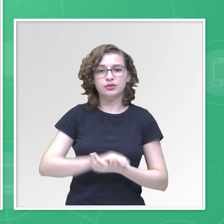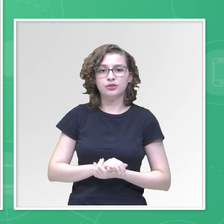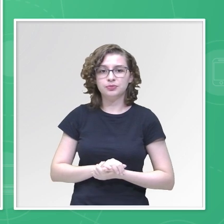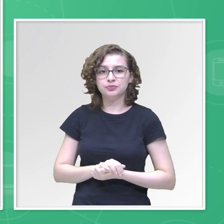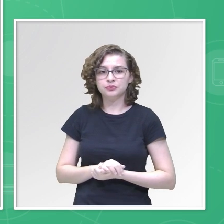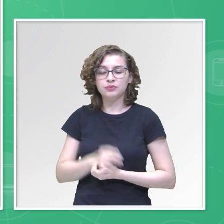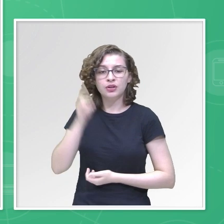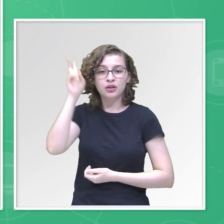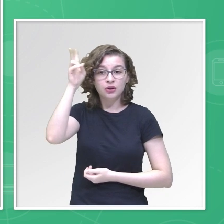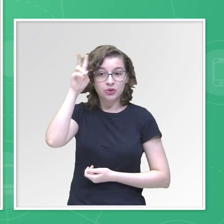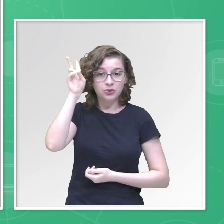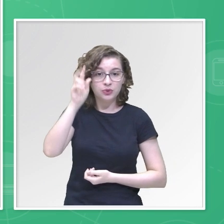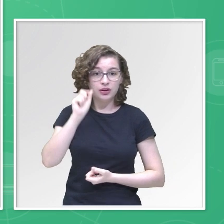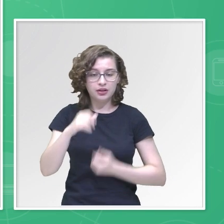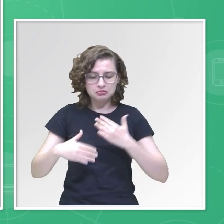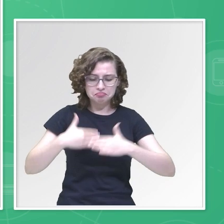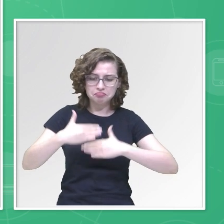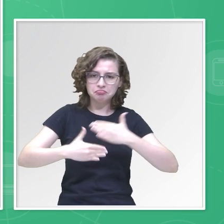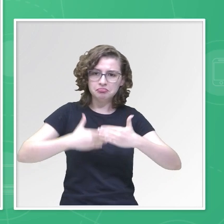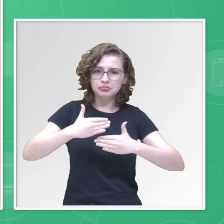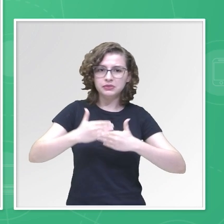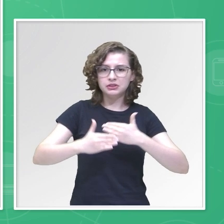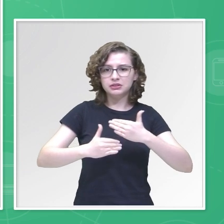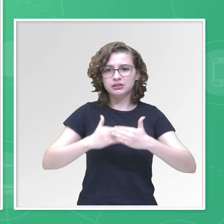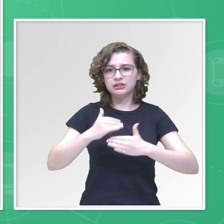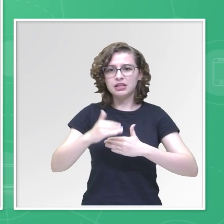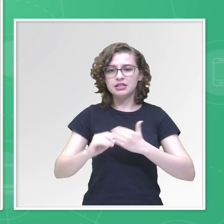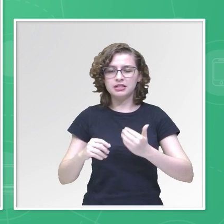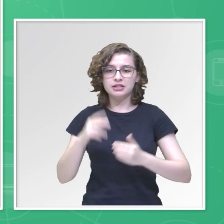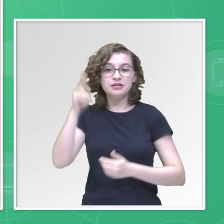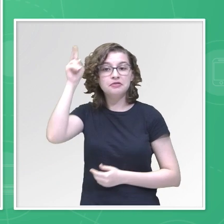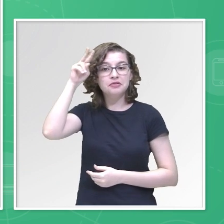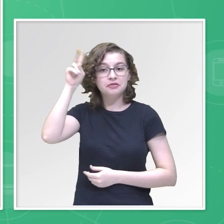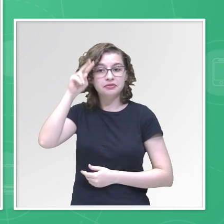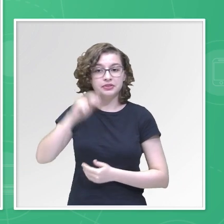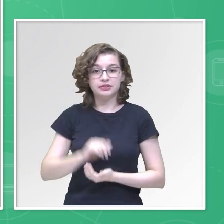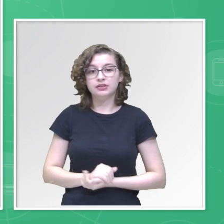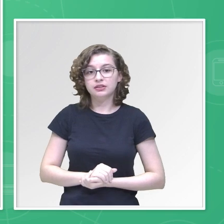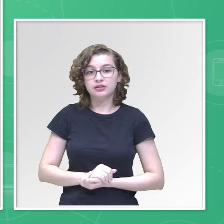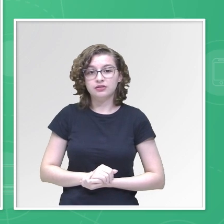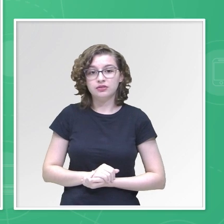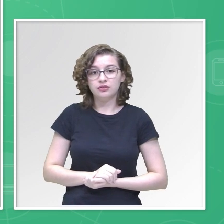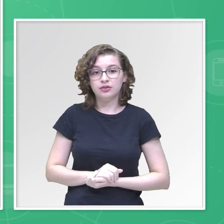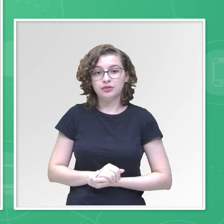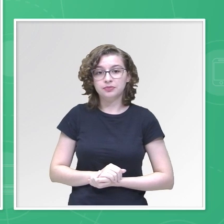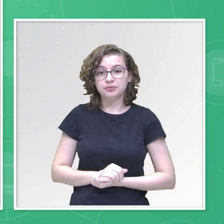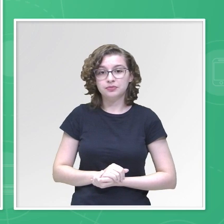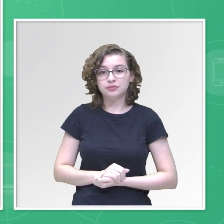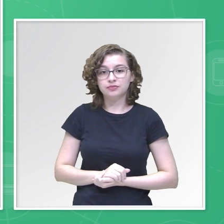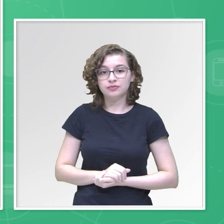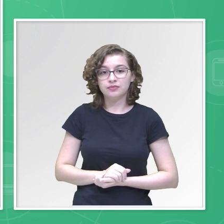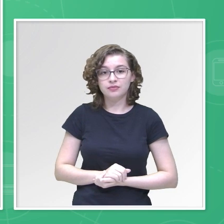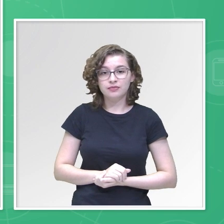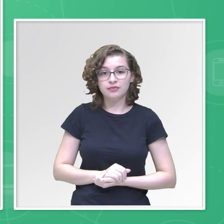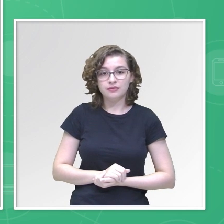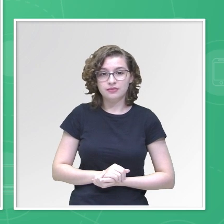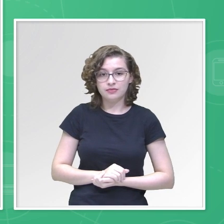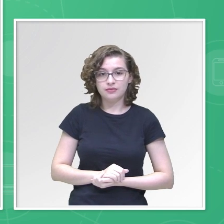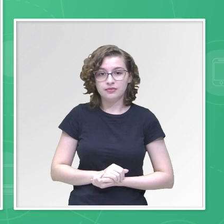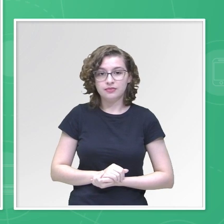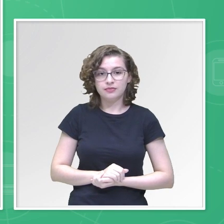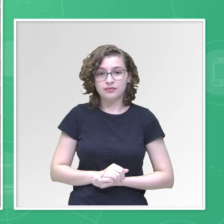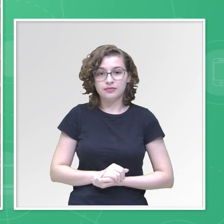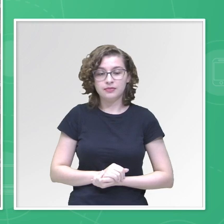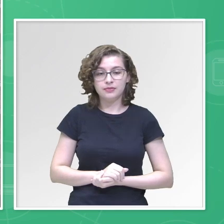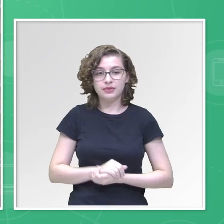Desenrola o que se desenvolvem as ações então enredo é constituído pelo